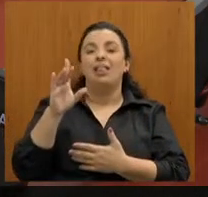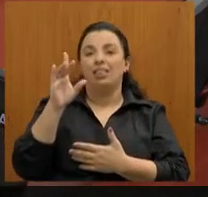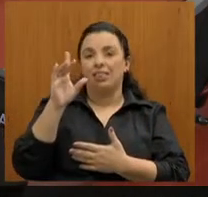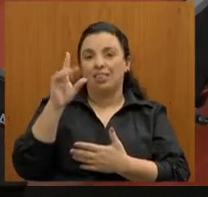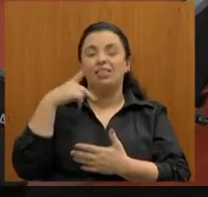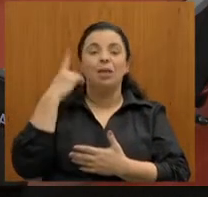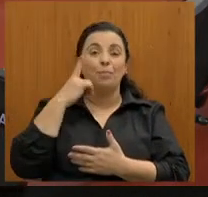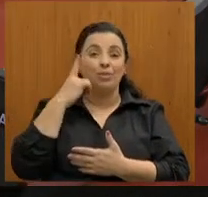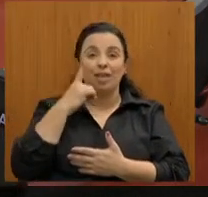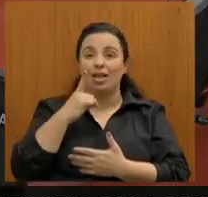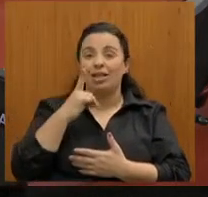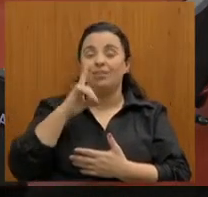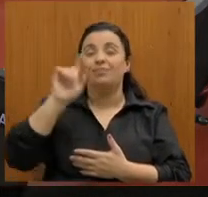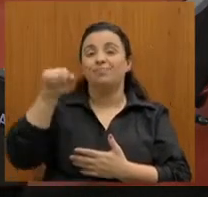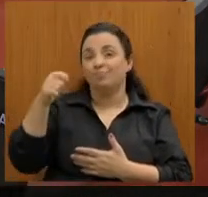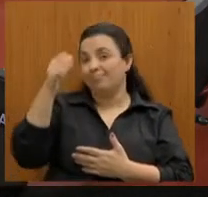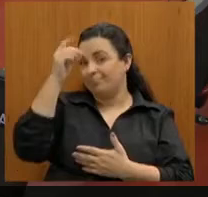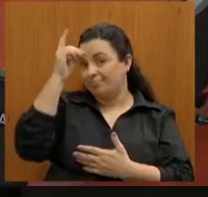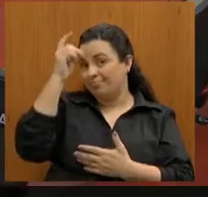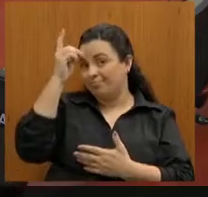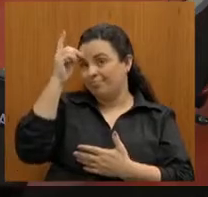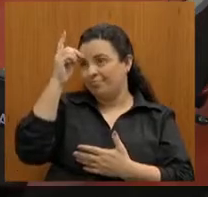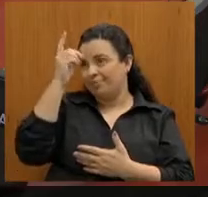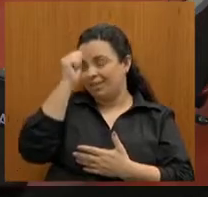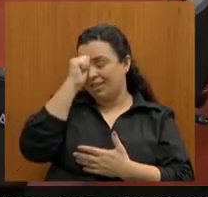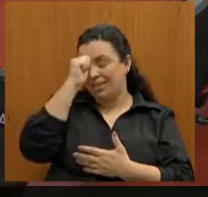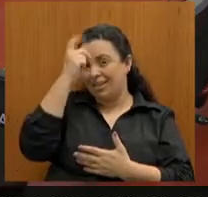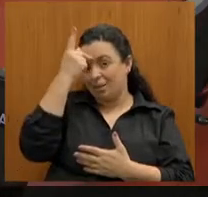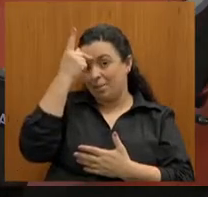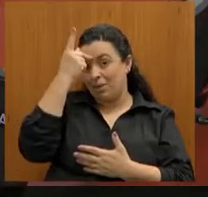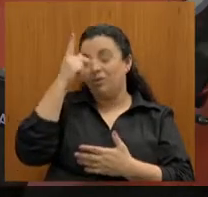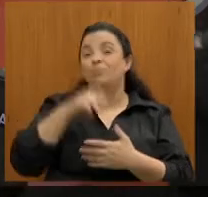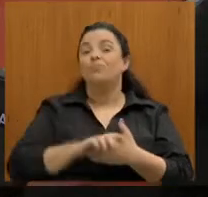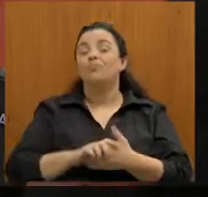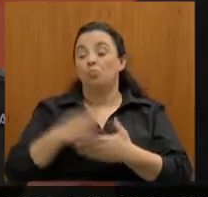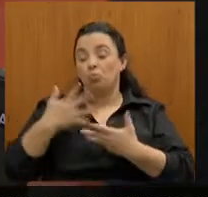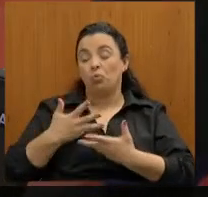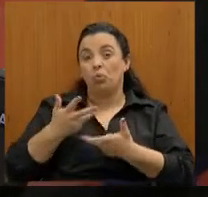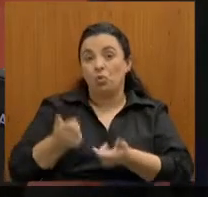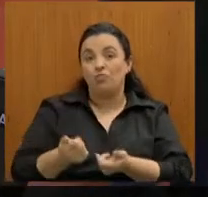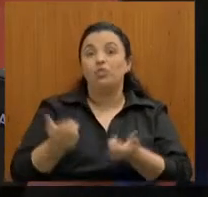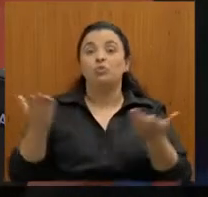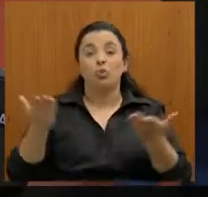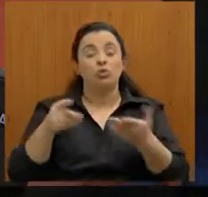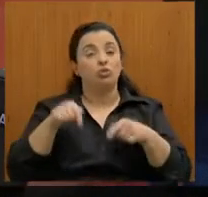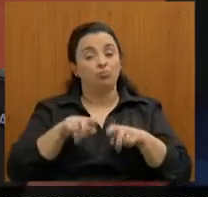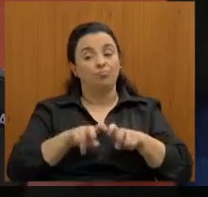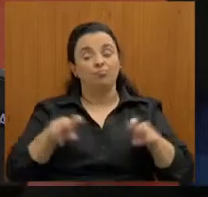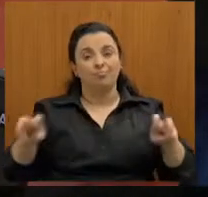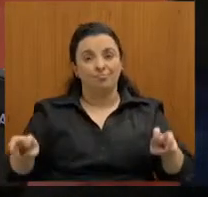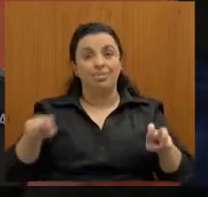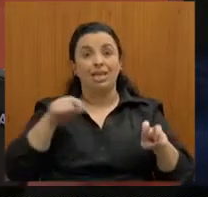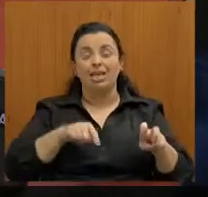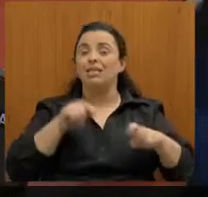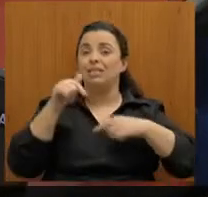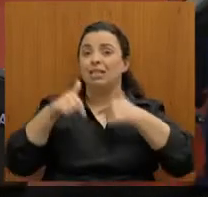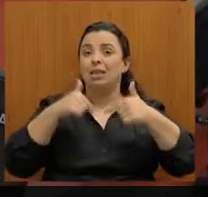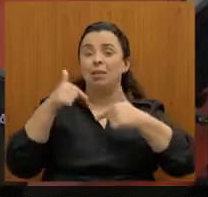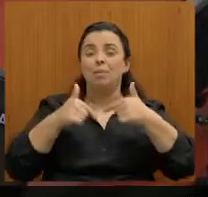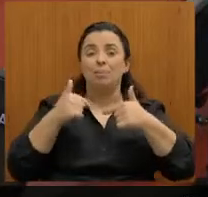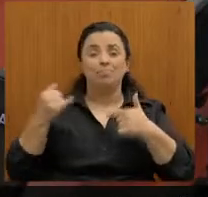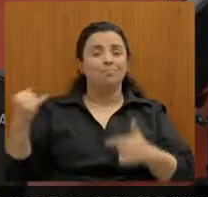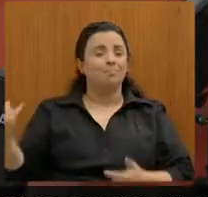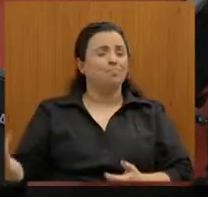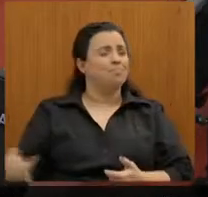a o convite para estar aqui hoje compondo esse trabalho que é de uma relevância única é o